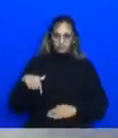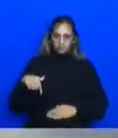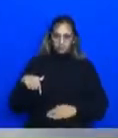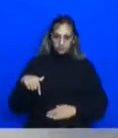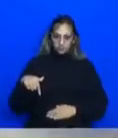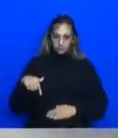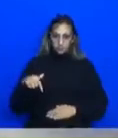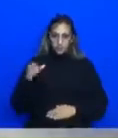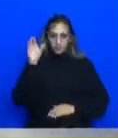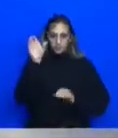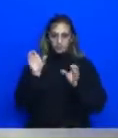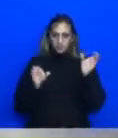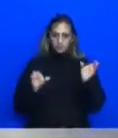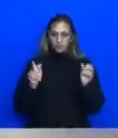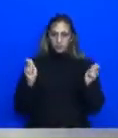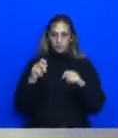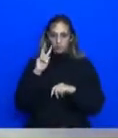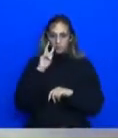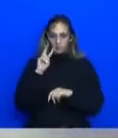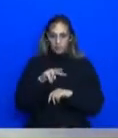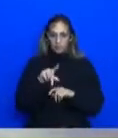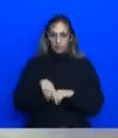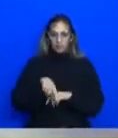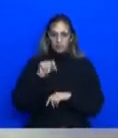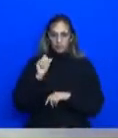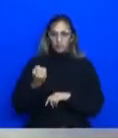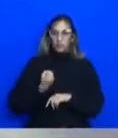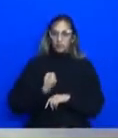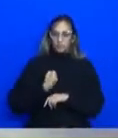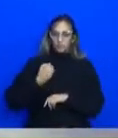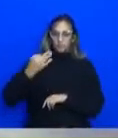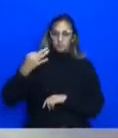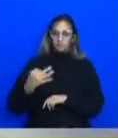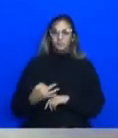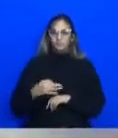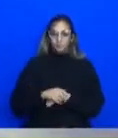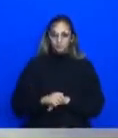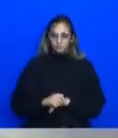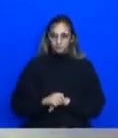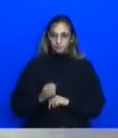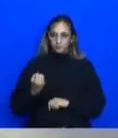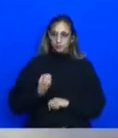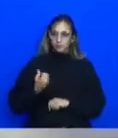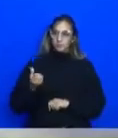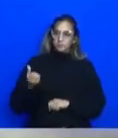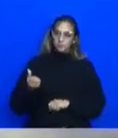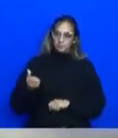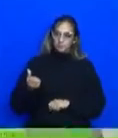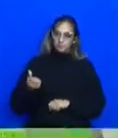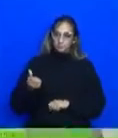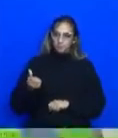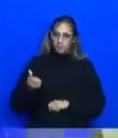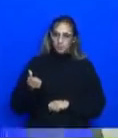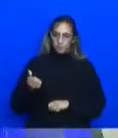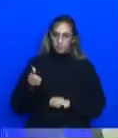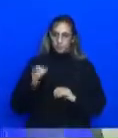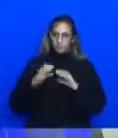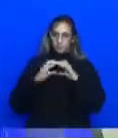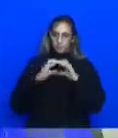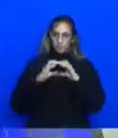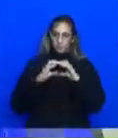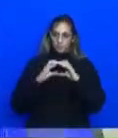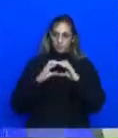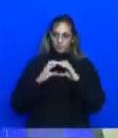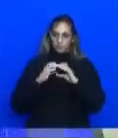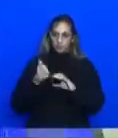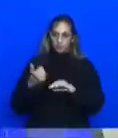Bola no suporte, o globo sendo identificado para o sorteio do número correspondente à coluna número 6. Bola posicionada,